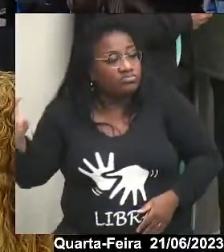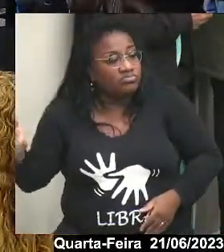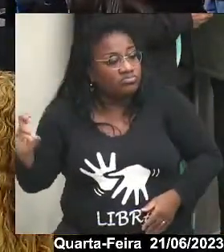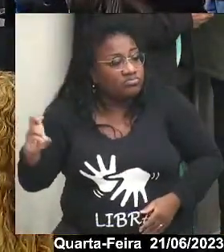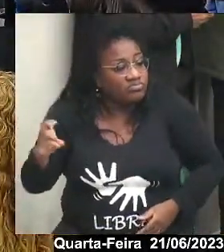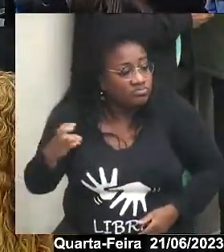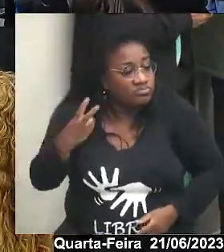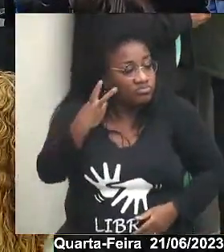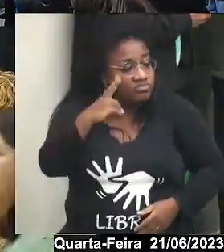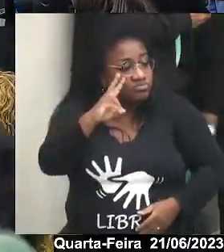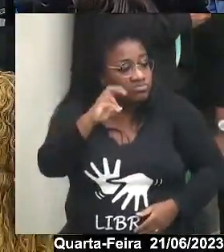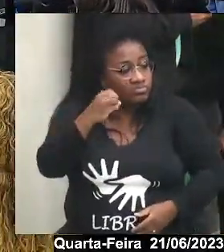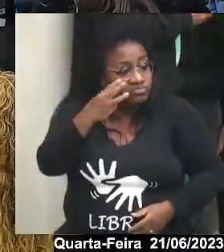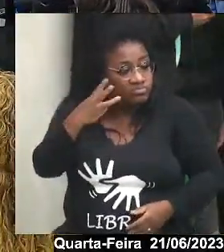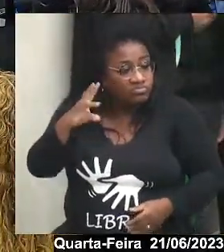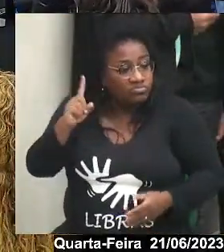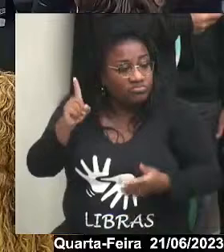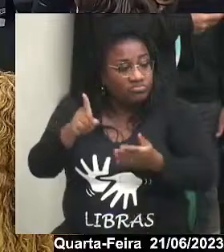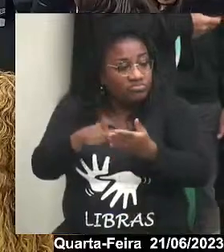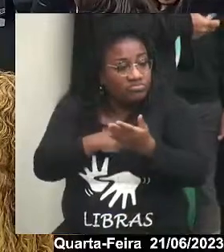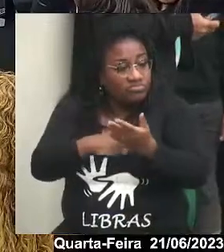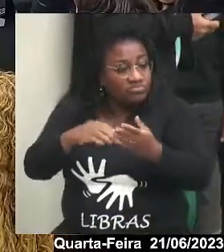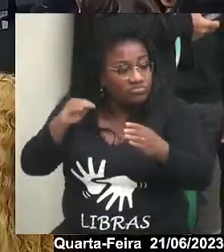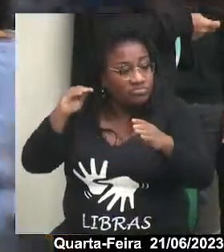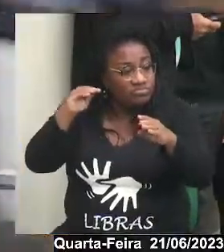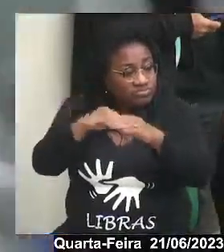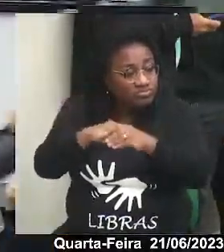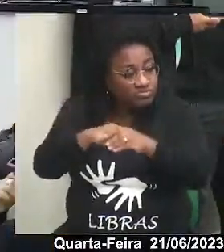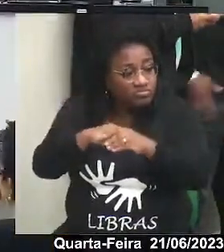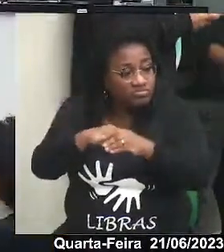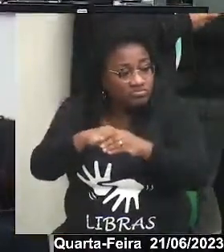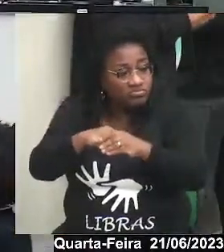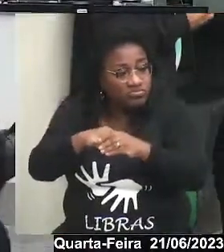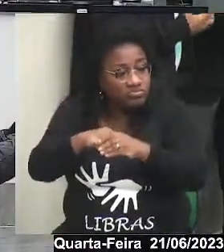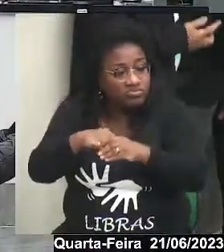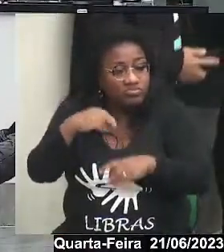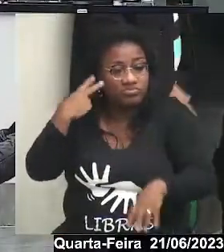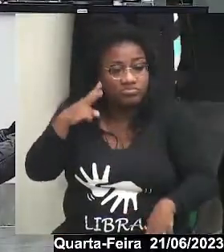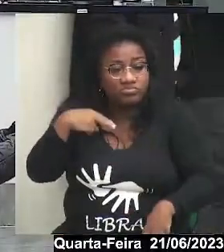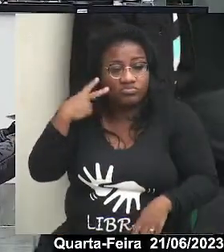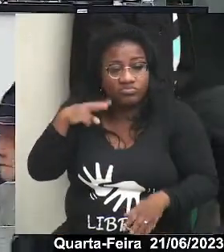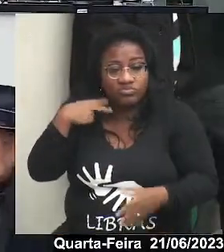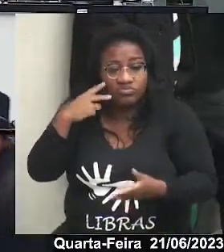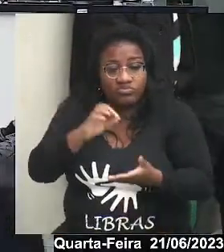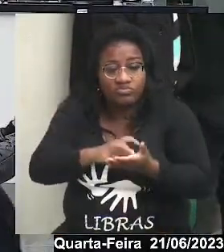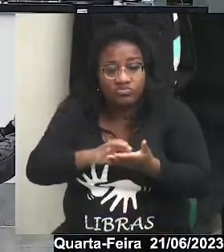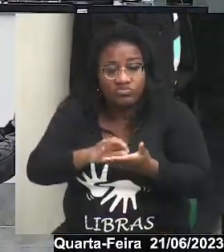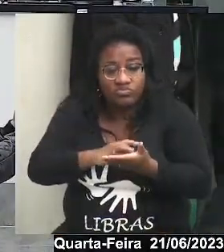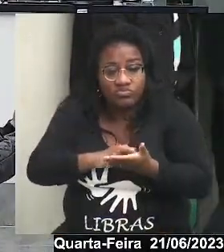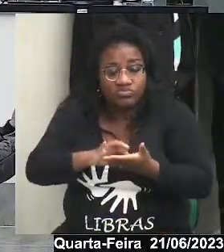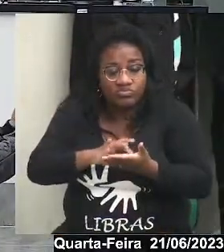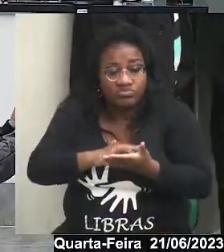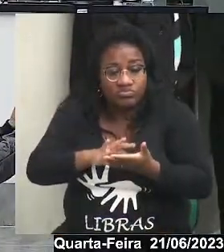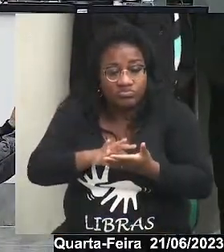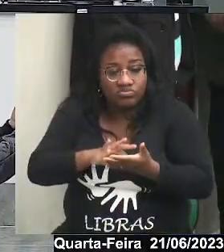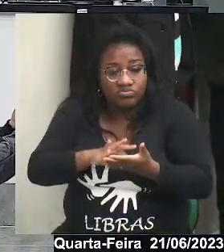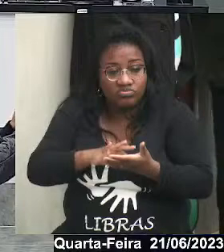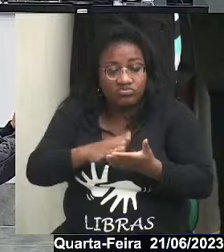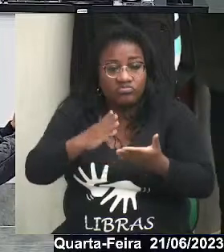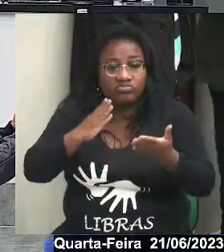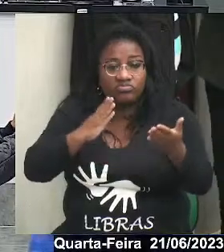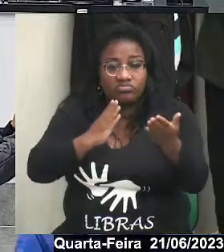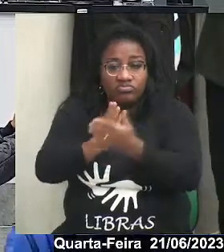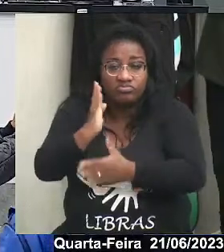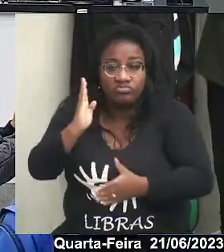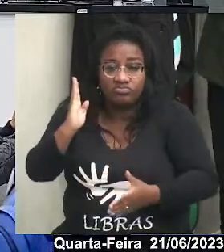55 de 2023 está em votação. Solicito aos senhores vereadores que votem. O decreto